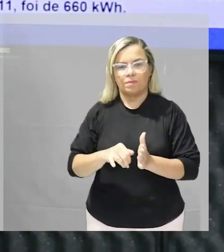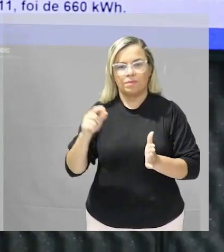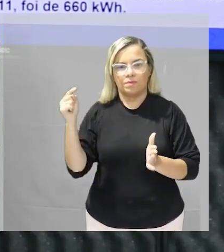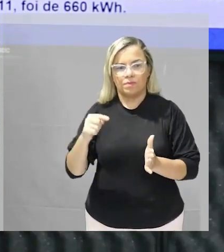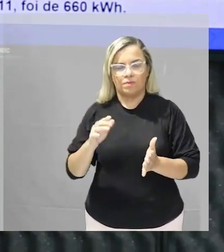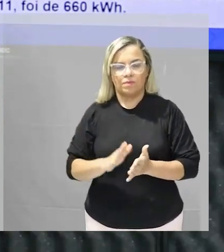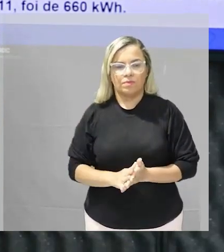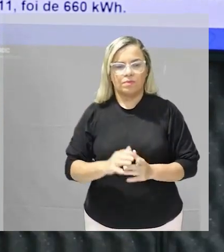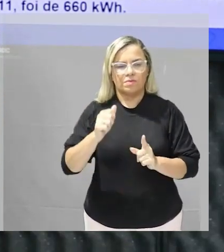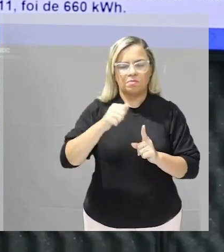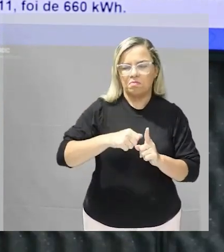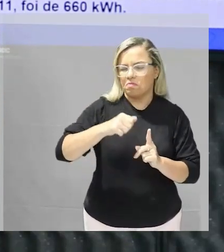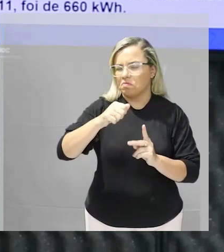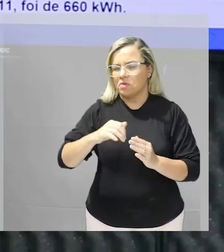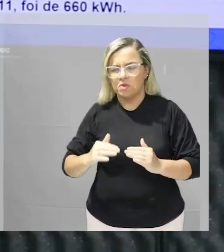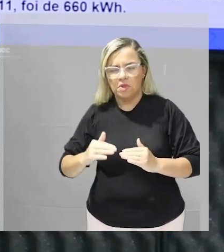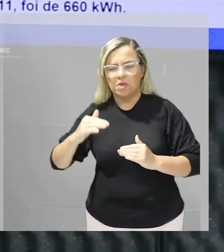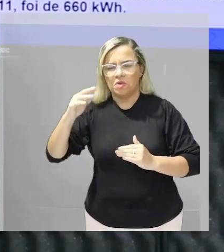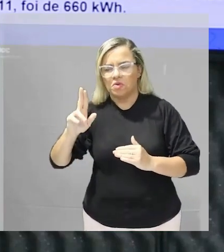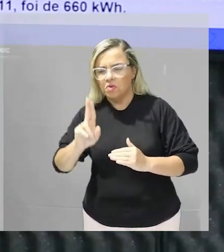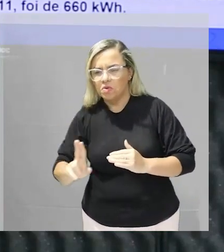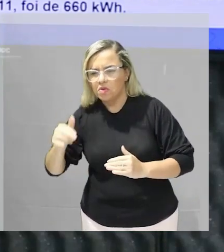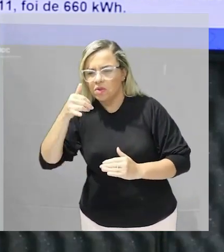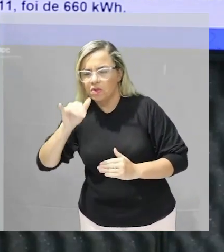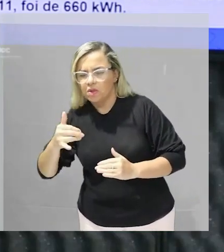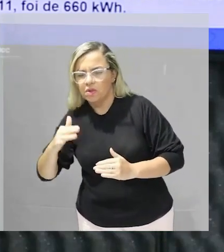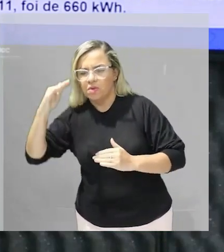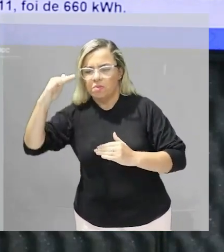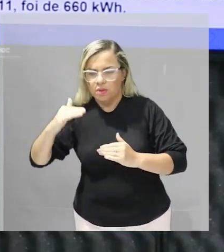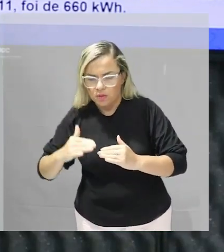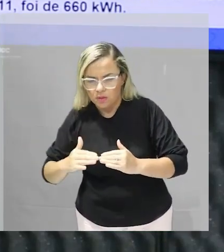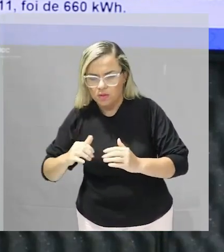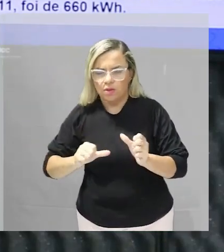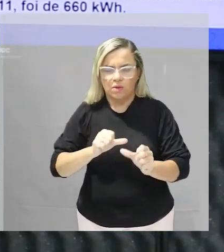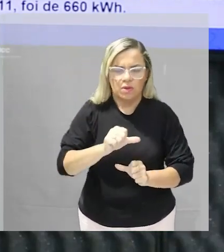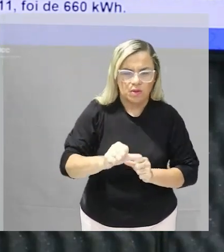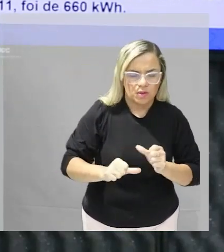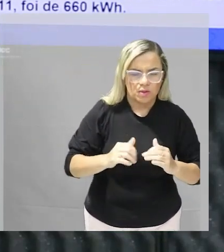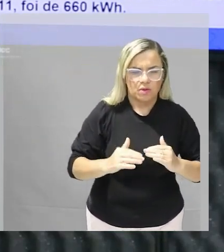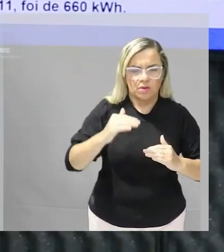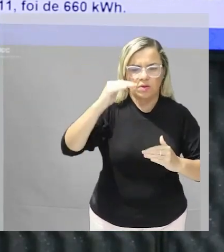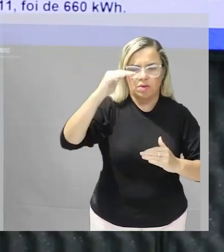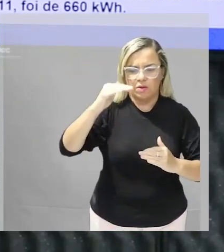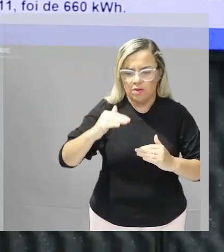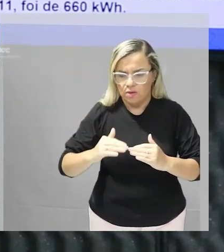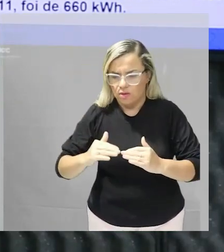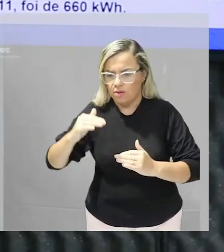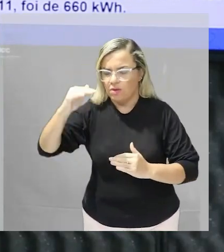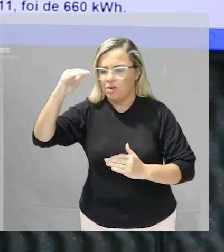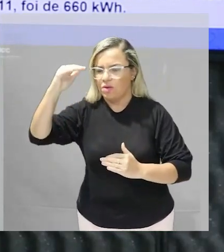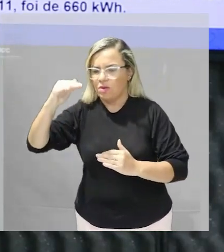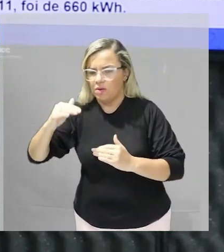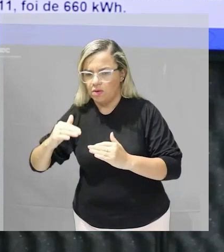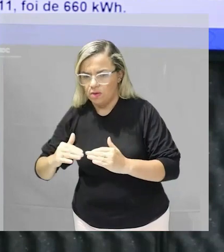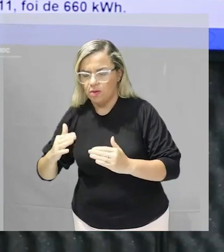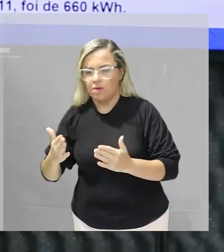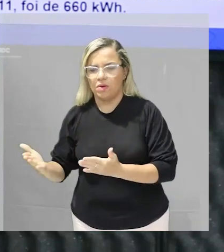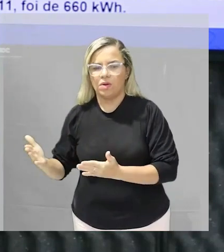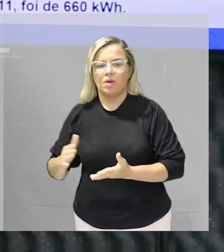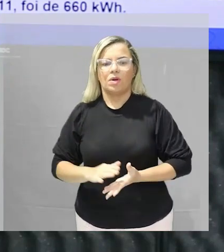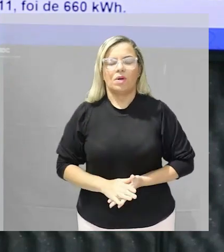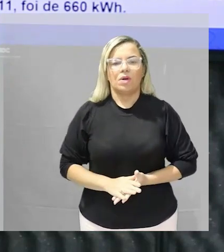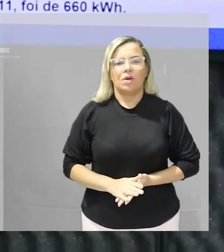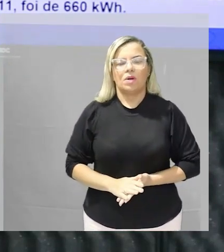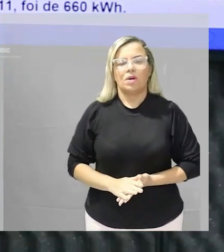mesmo maior consumo mesmo de menor consumo variação crescente crescente lá no finalzinho